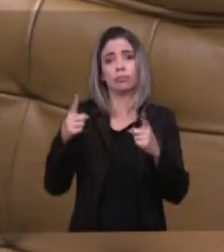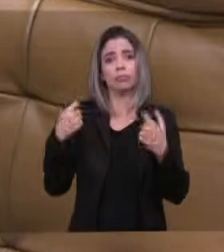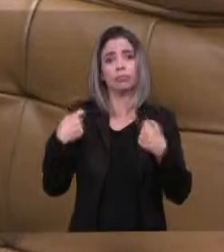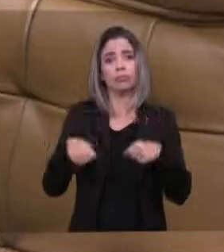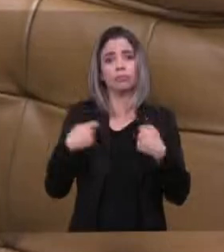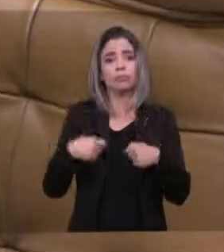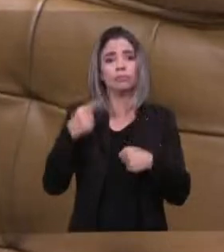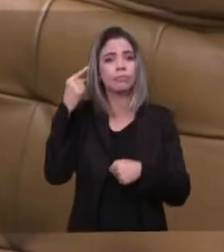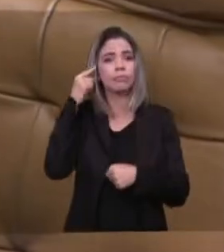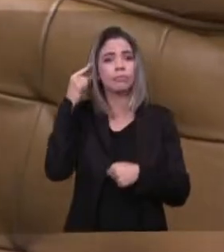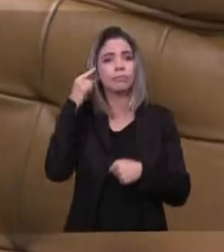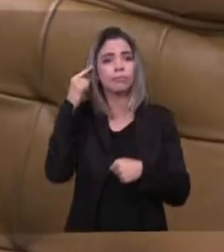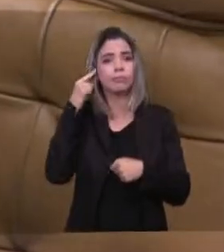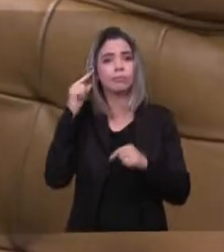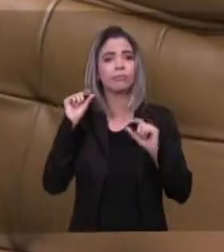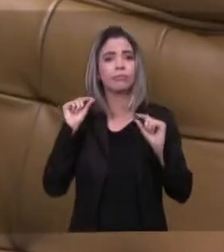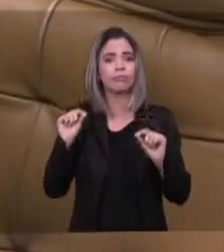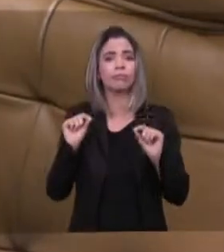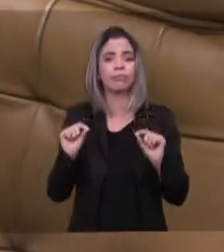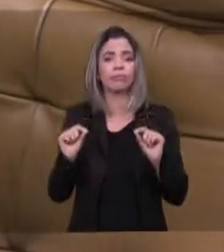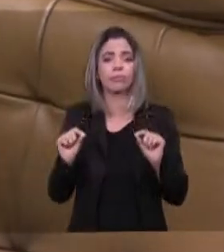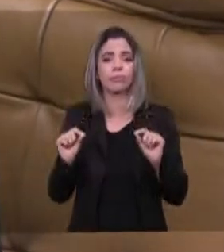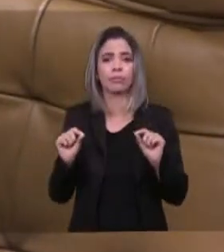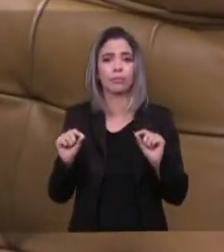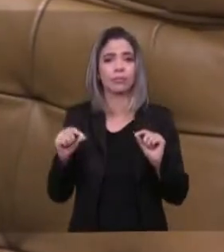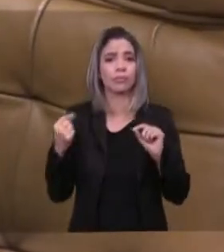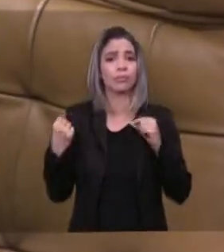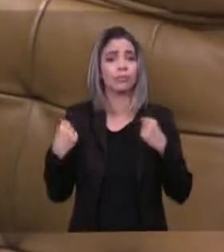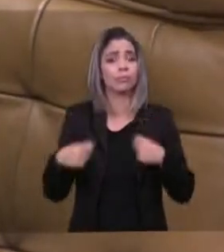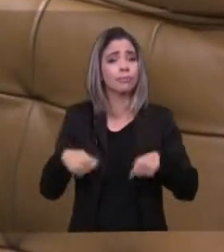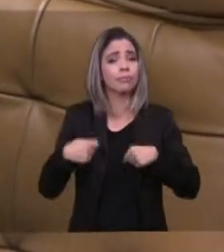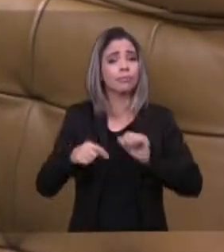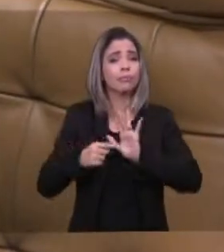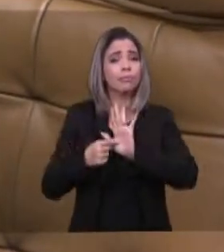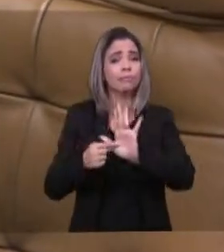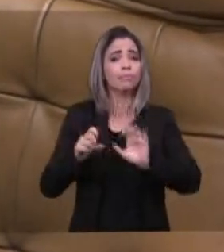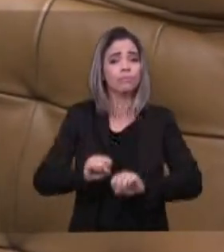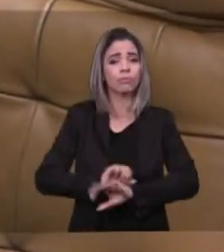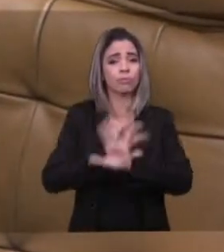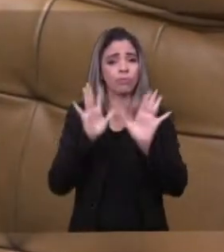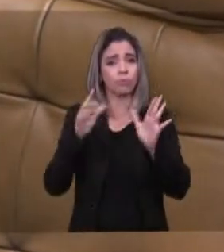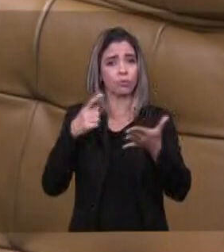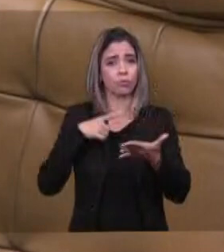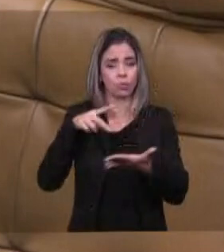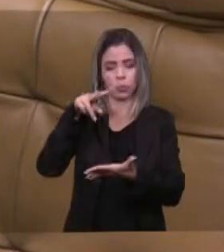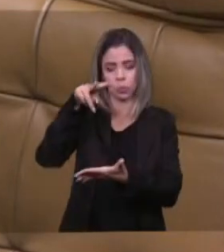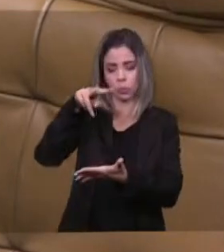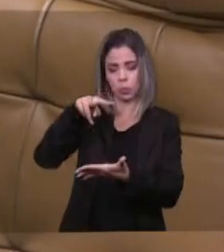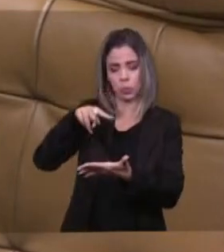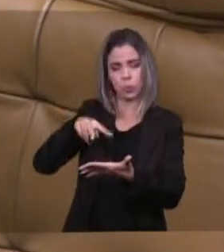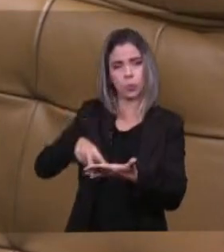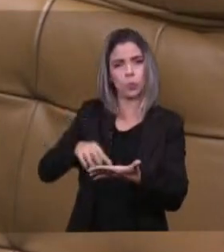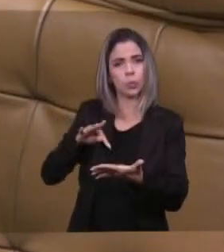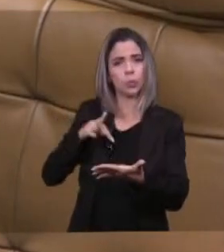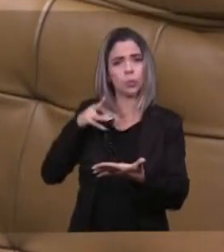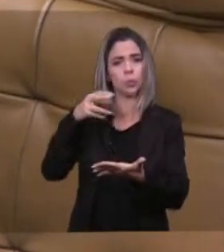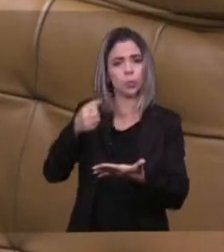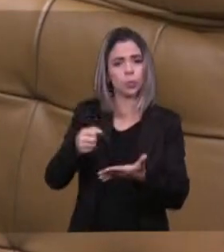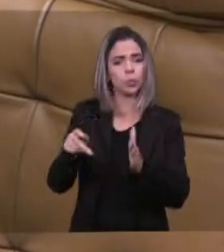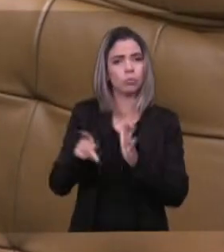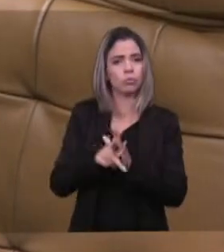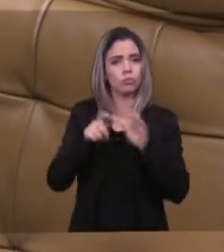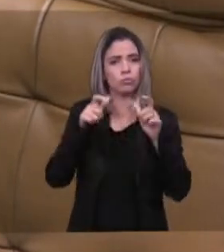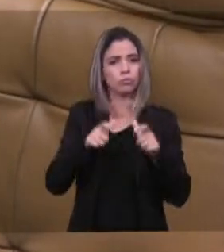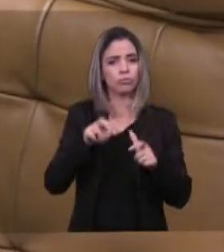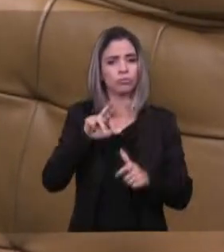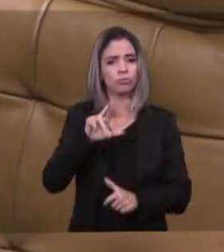se colocar isto de maneira muito clara. Veja, estou lendo aqui as condicionantes de Raposa Serra